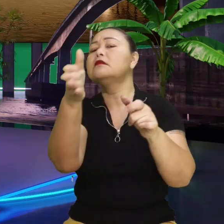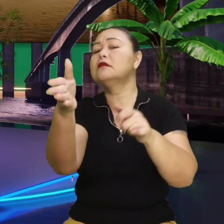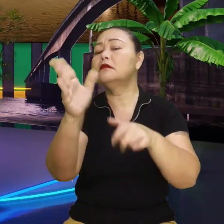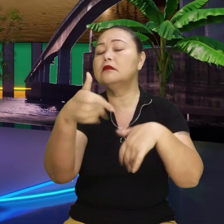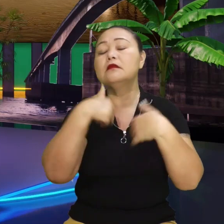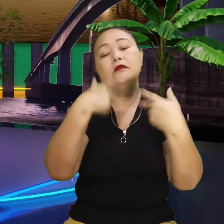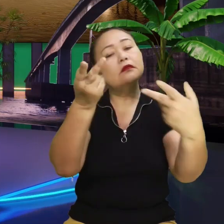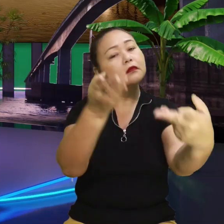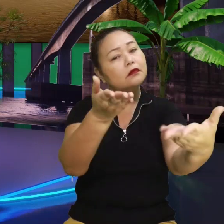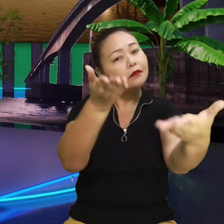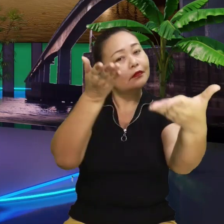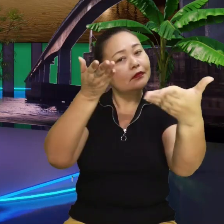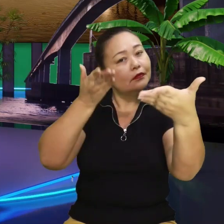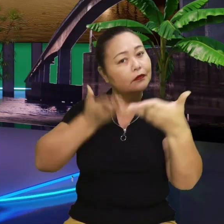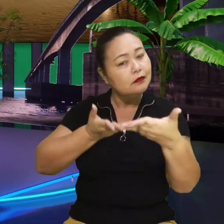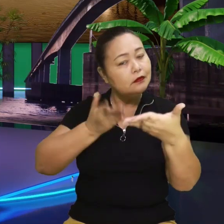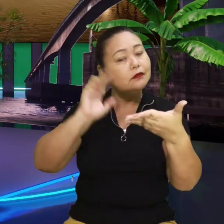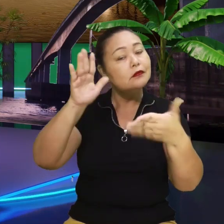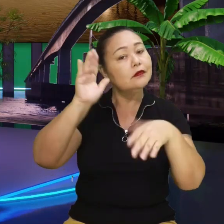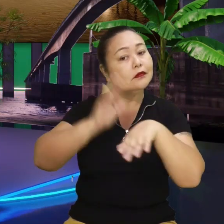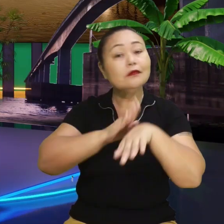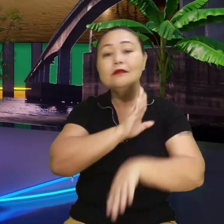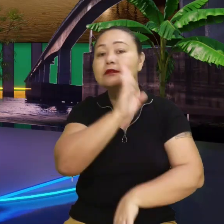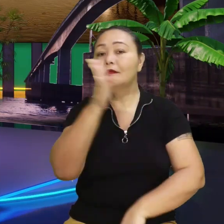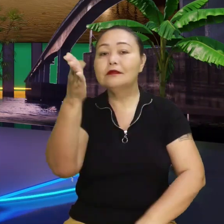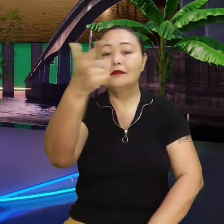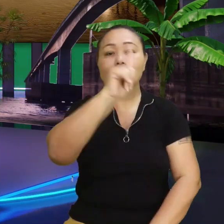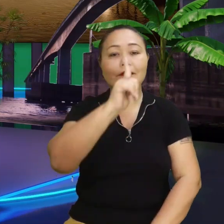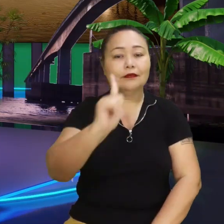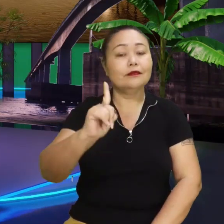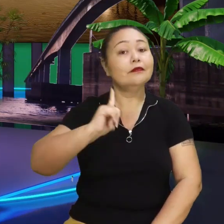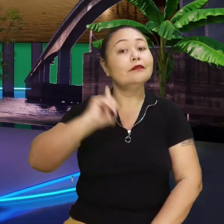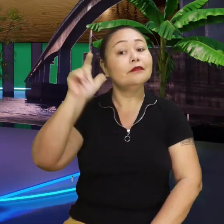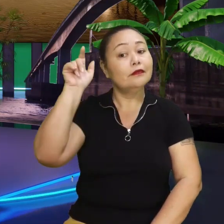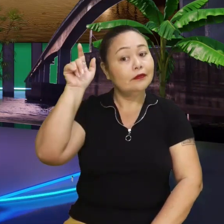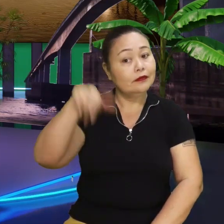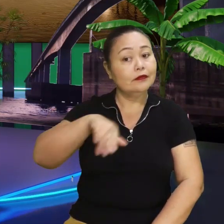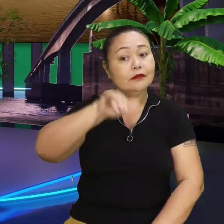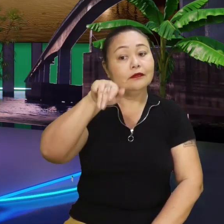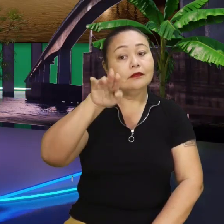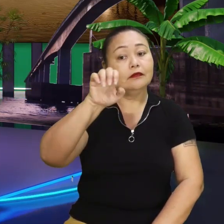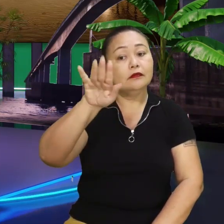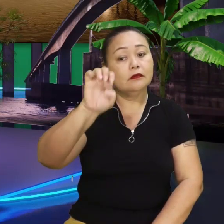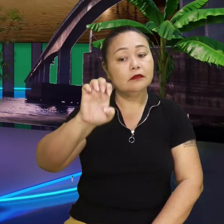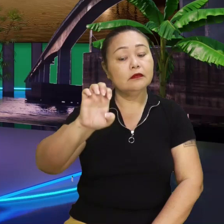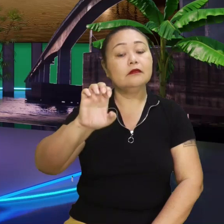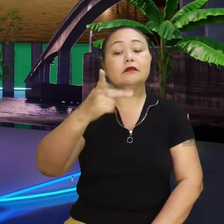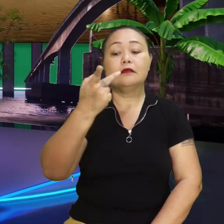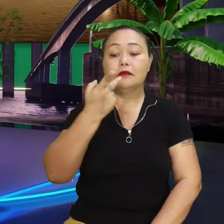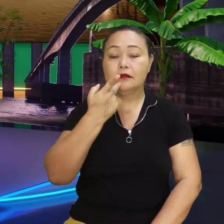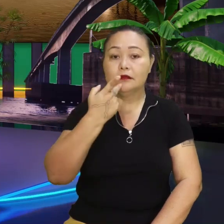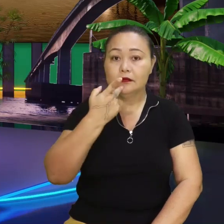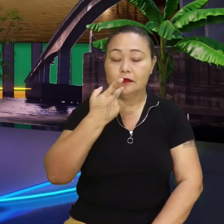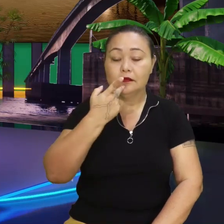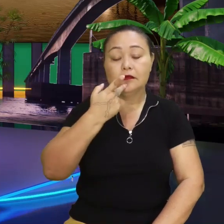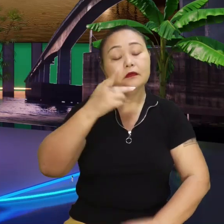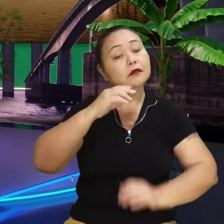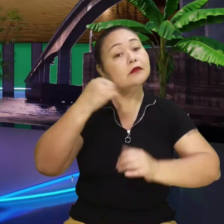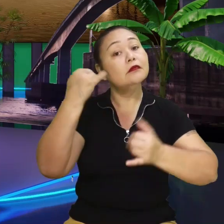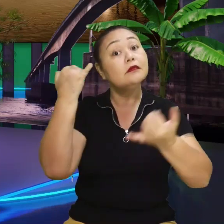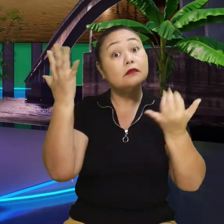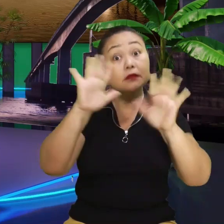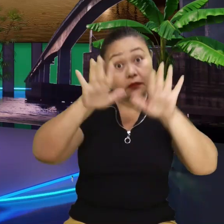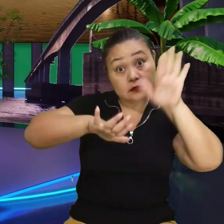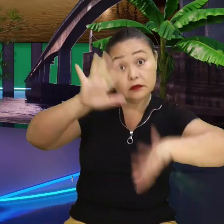vou convidar você para mais uma viagem geográfica eu Professor Jorge falando algumas